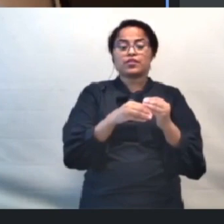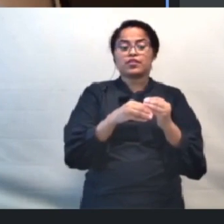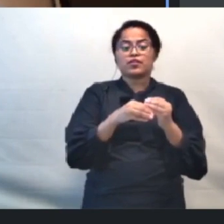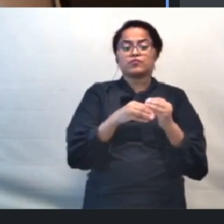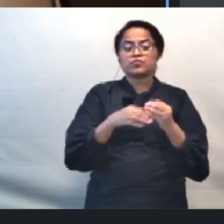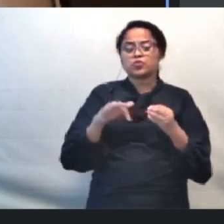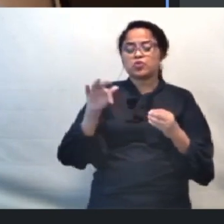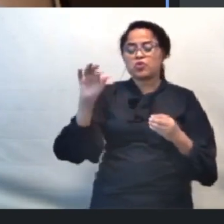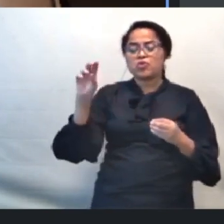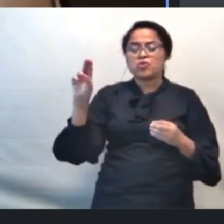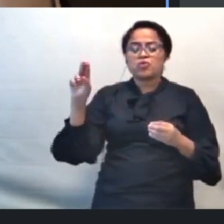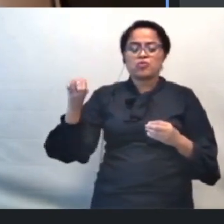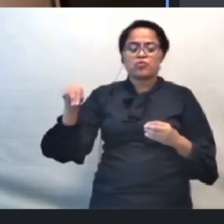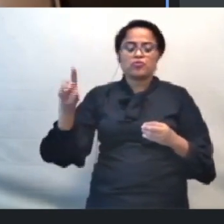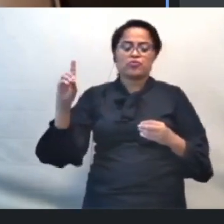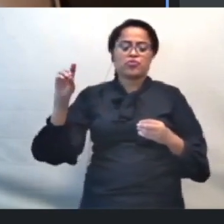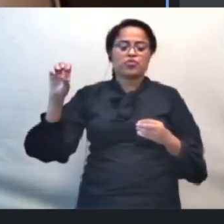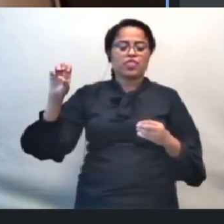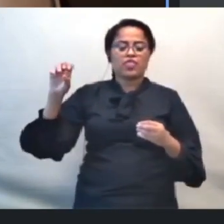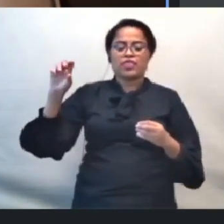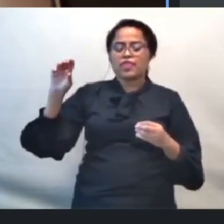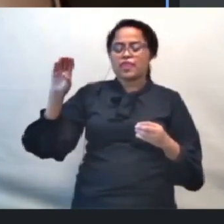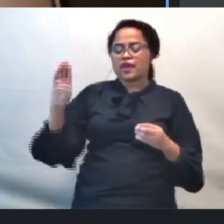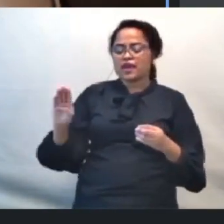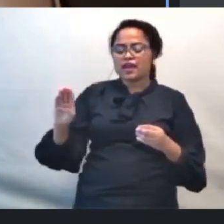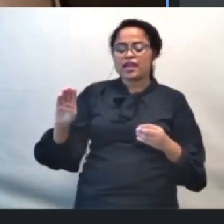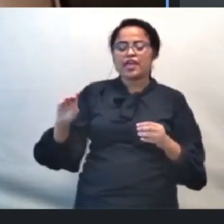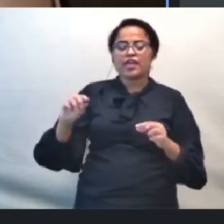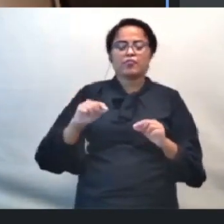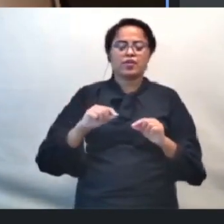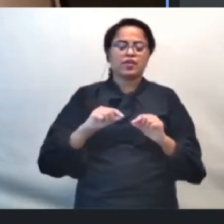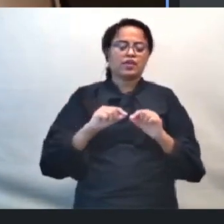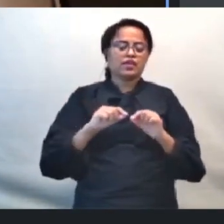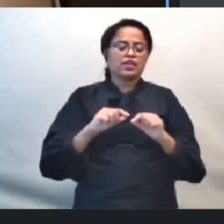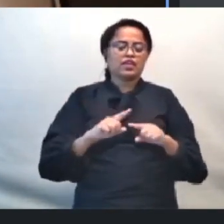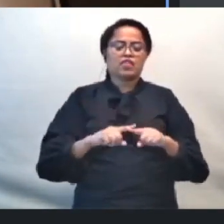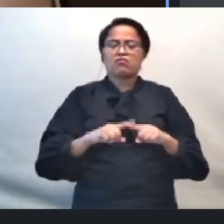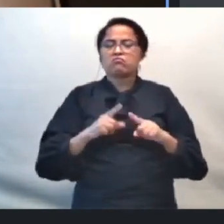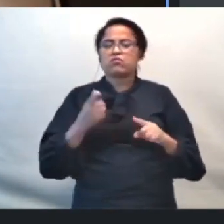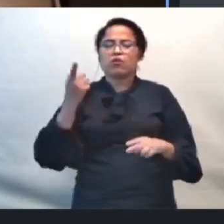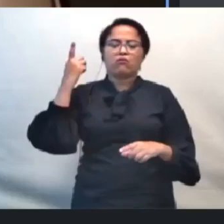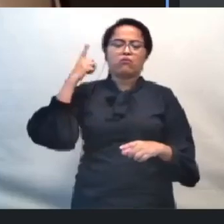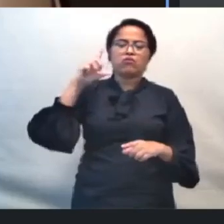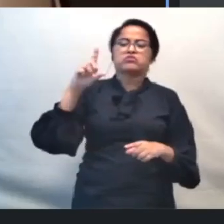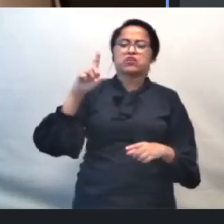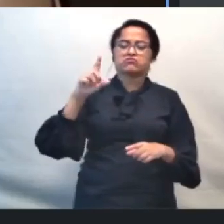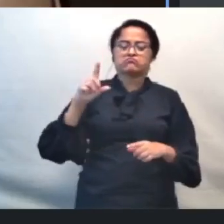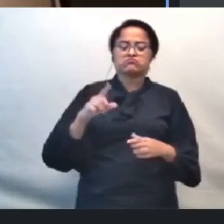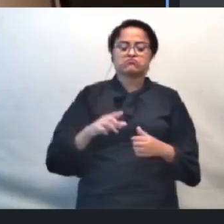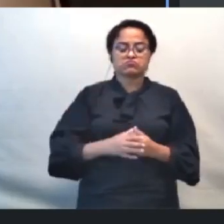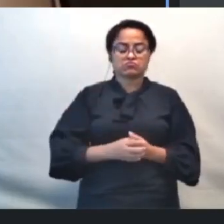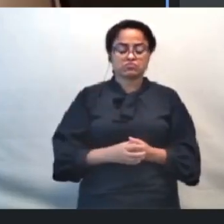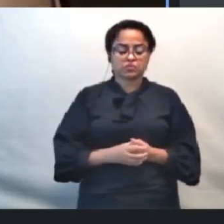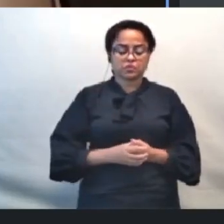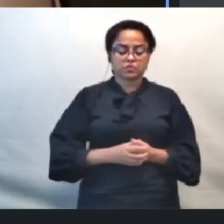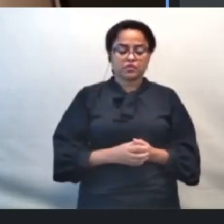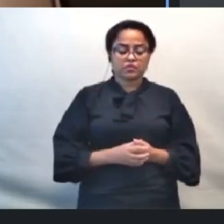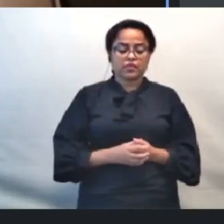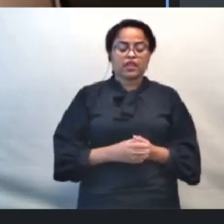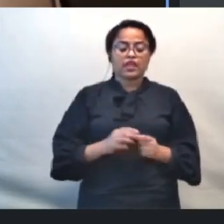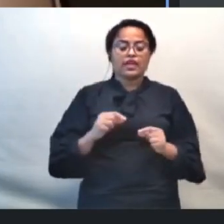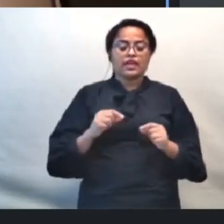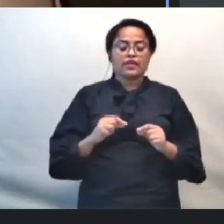né? Então, praticamente 70% do recurso, melhor, 70% da despesa da folha é financiada com o Fundeb